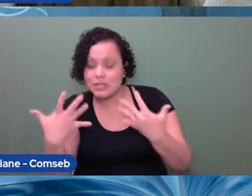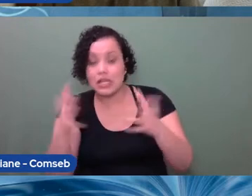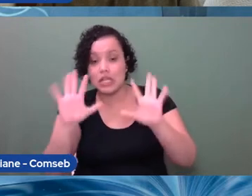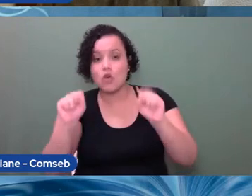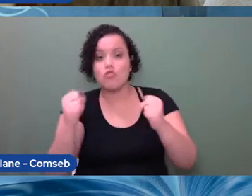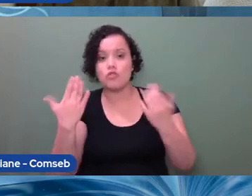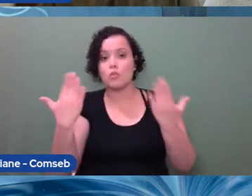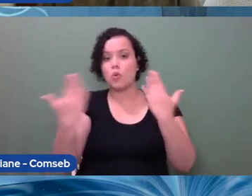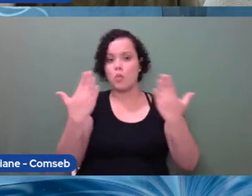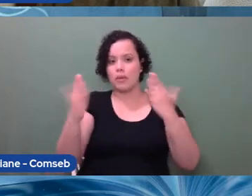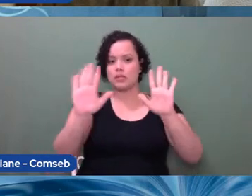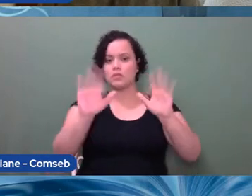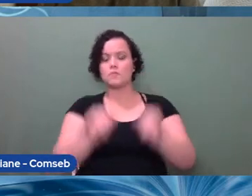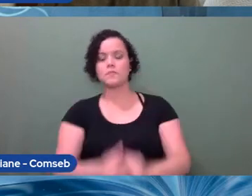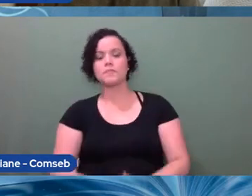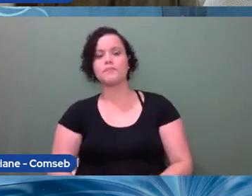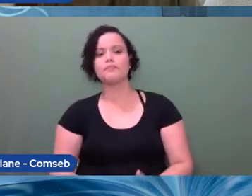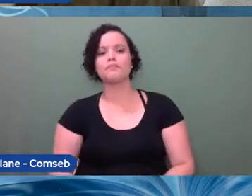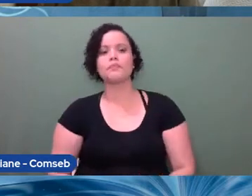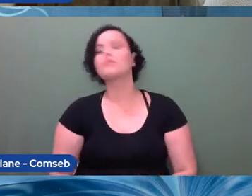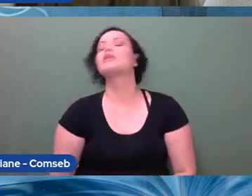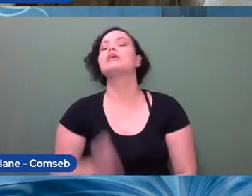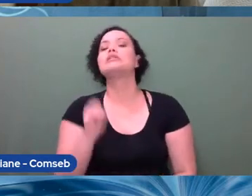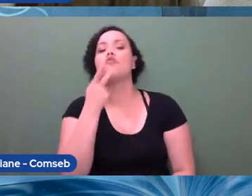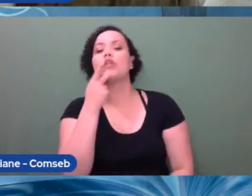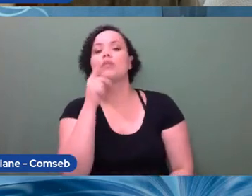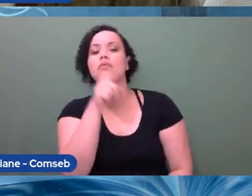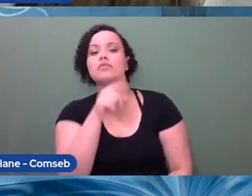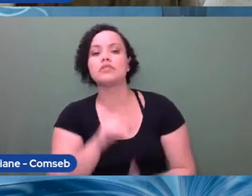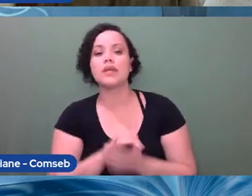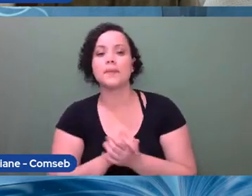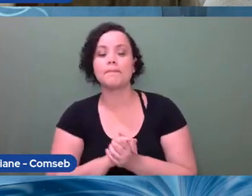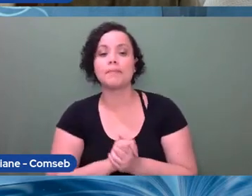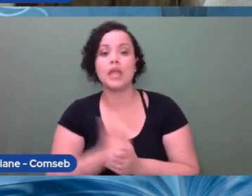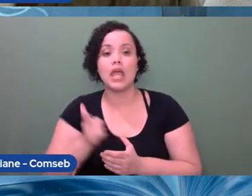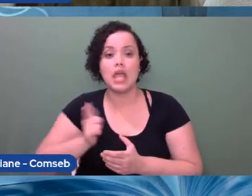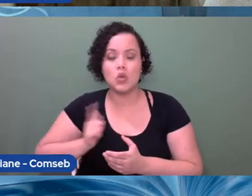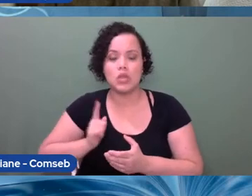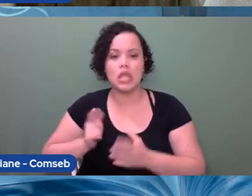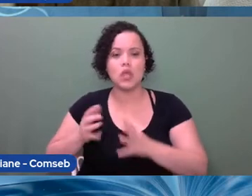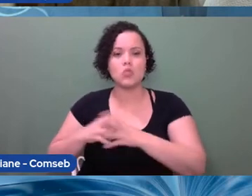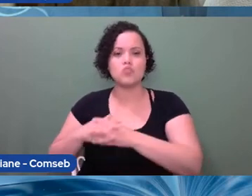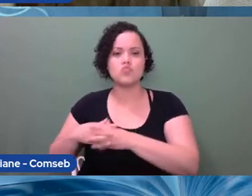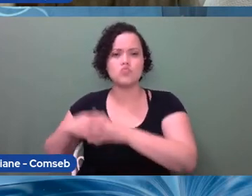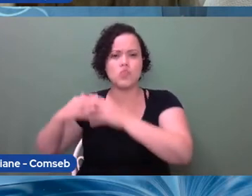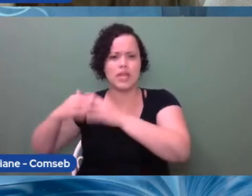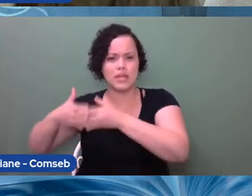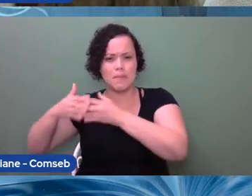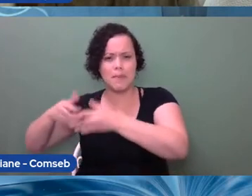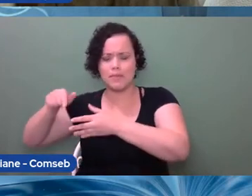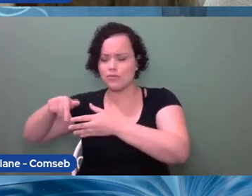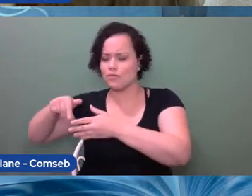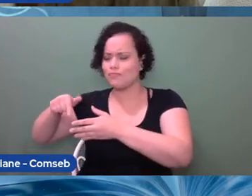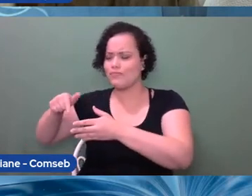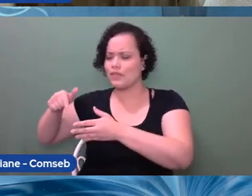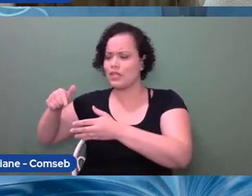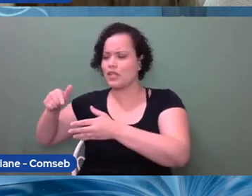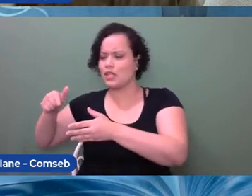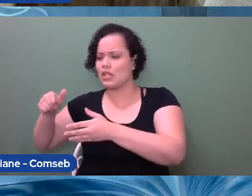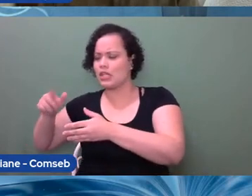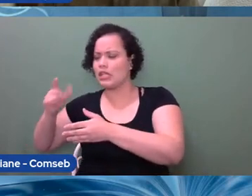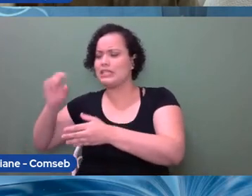pronto. Vamos imaginar o seguinte: se eu chegar para você e disser o seguinte, olha, eu tenho um equipamento, e eu tocando em